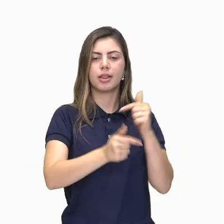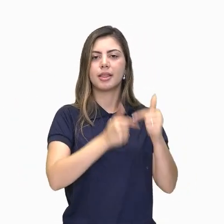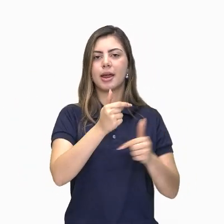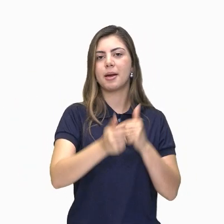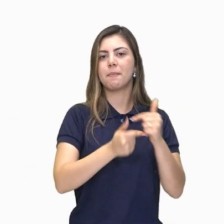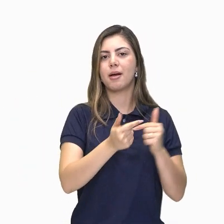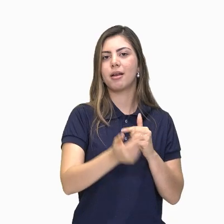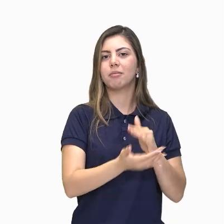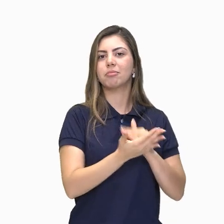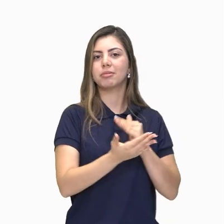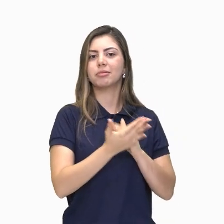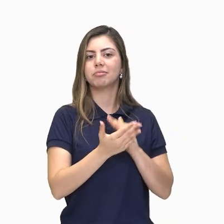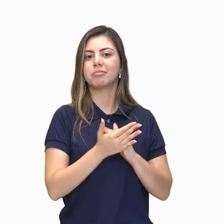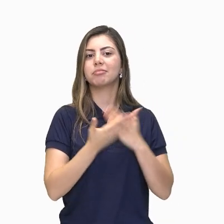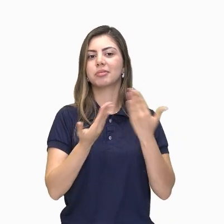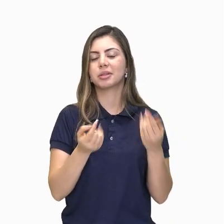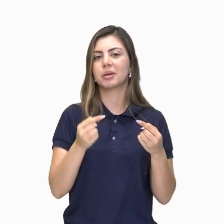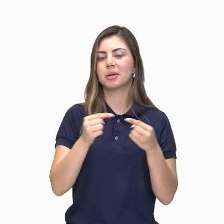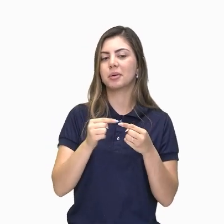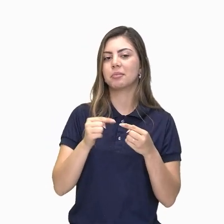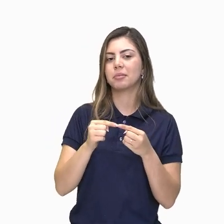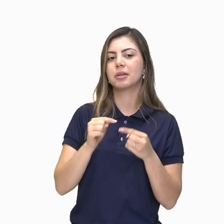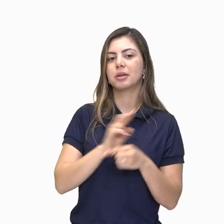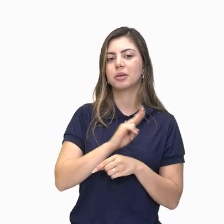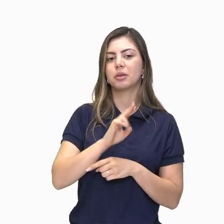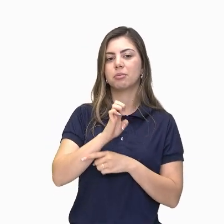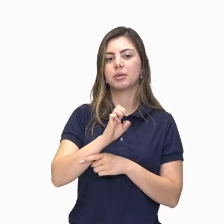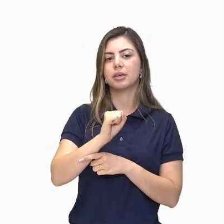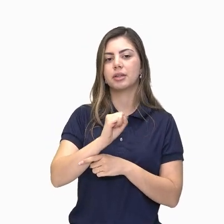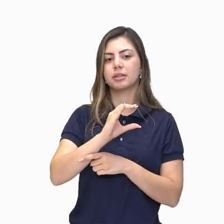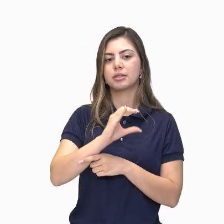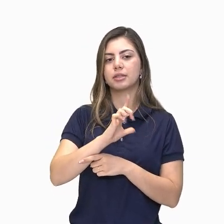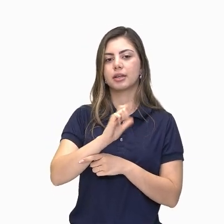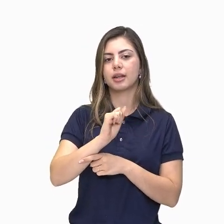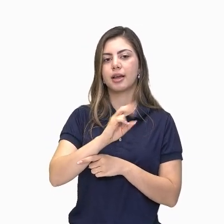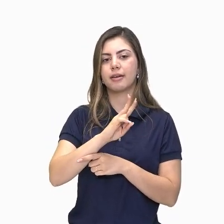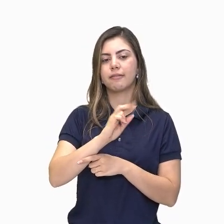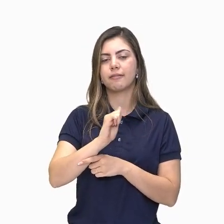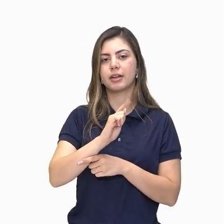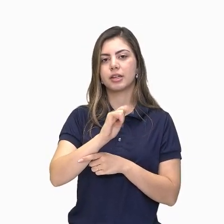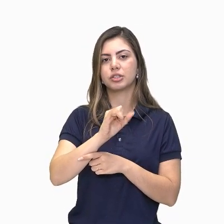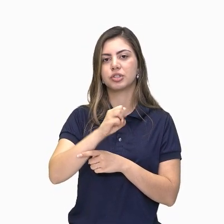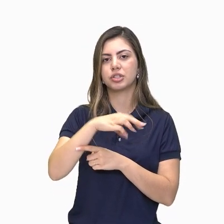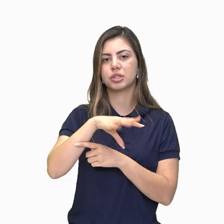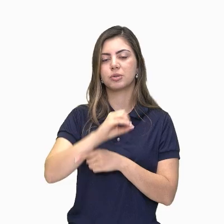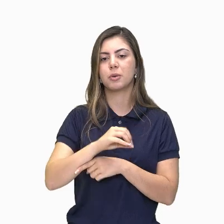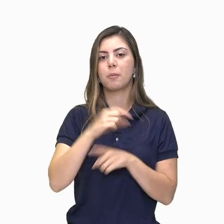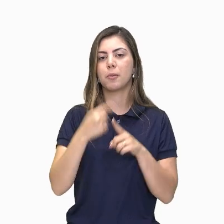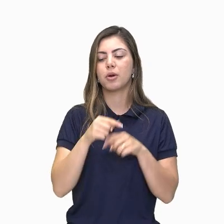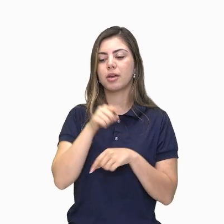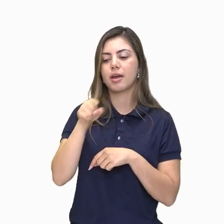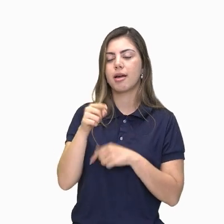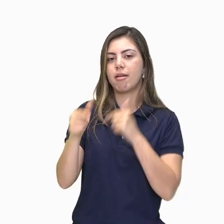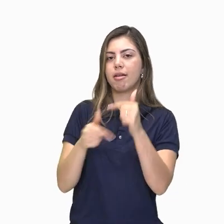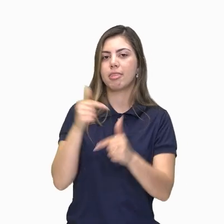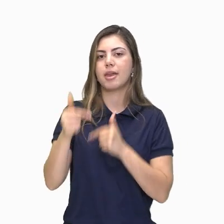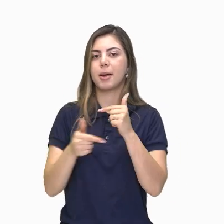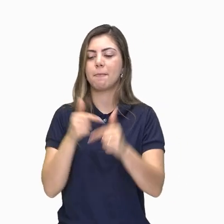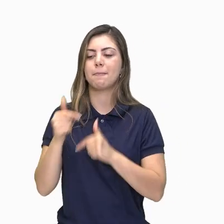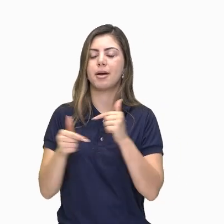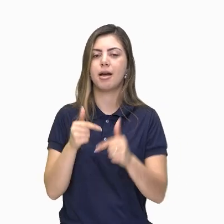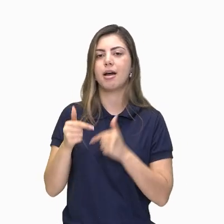isso que é chamado de esclavagismo, porque elas vão se beneficiar do trabalho dessas formigas que elas